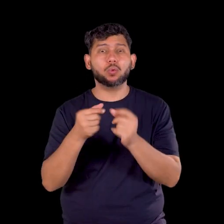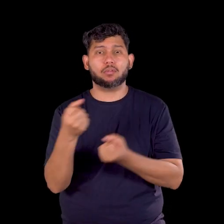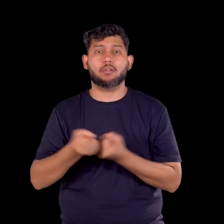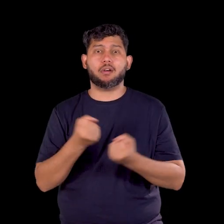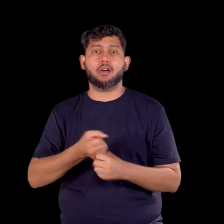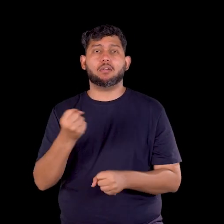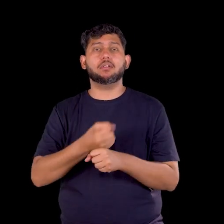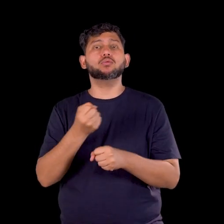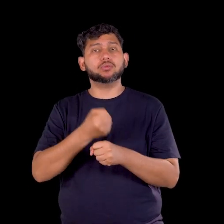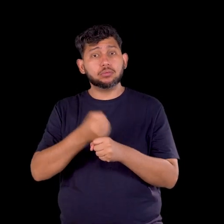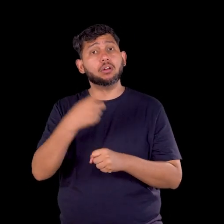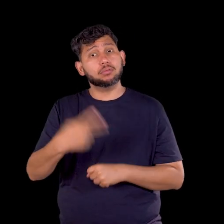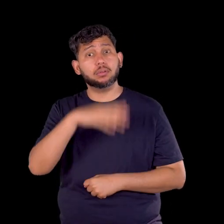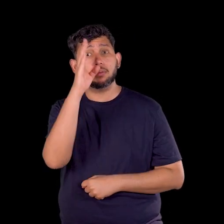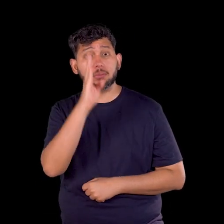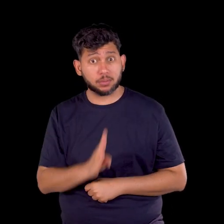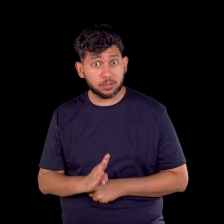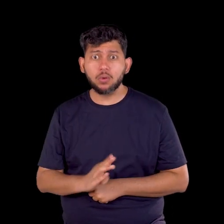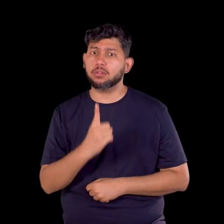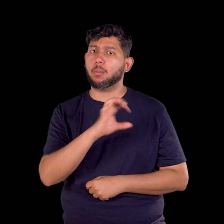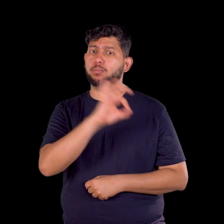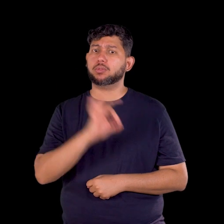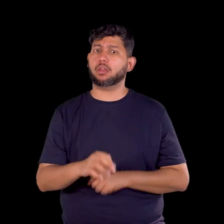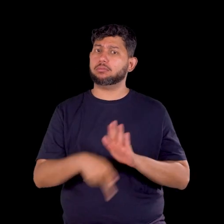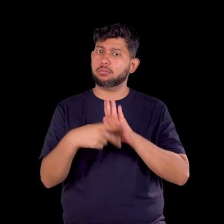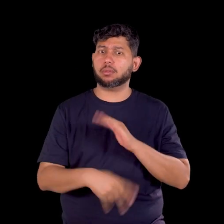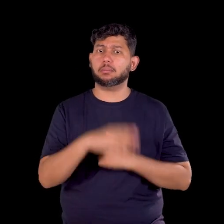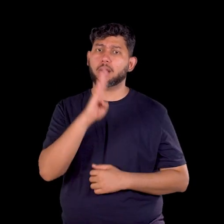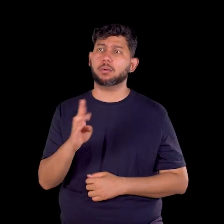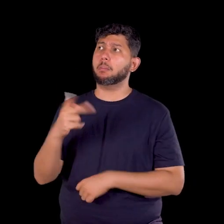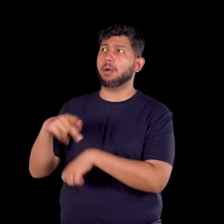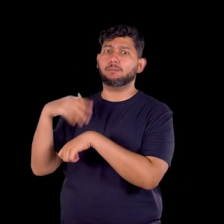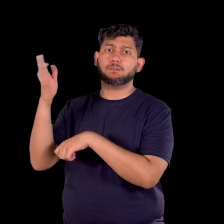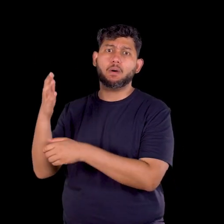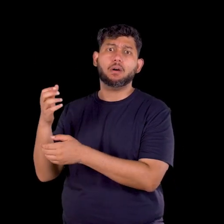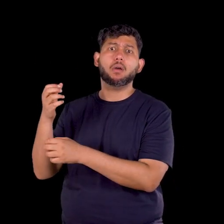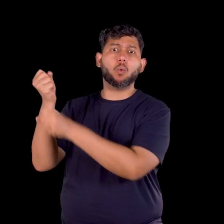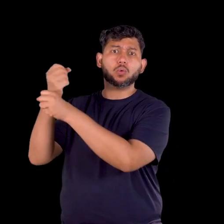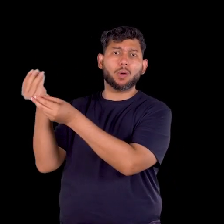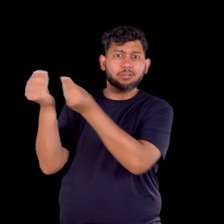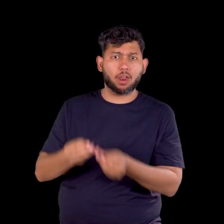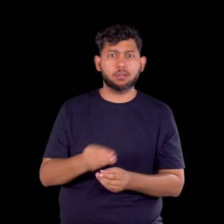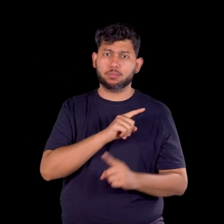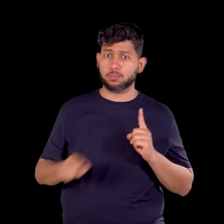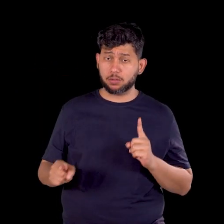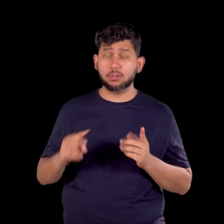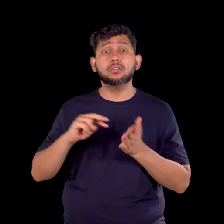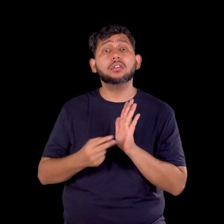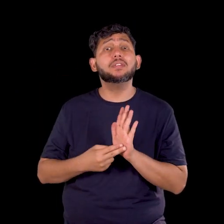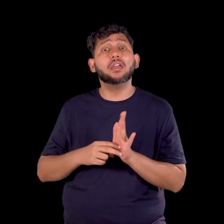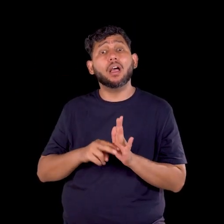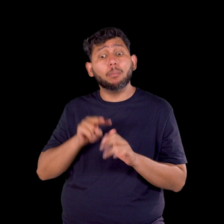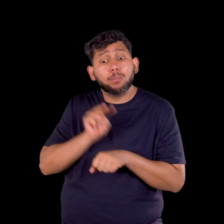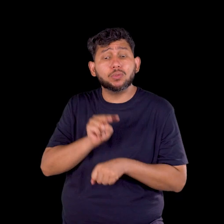e a sua importação proibida por lei, passando a vigorar uma espécie de reserva de mercado na tentativa de se proteger a